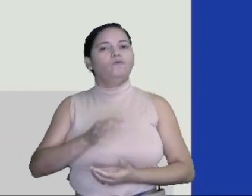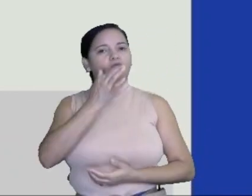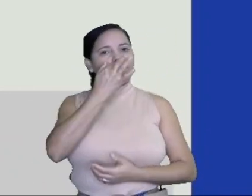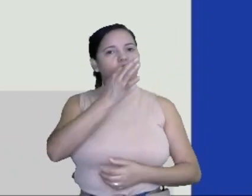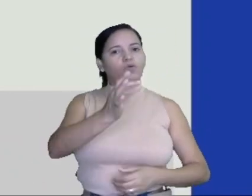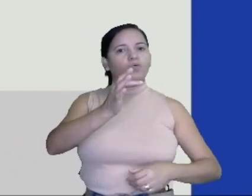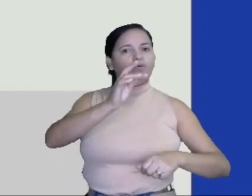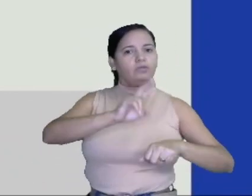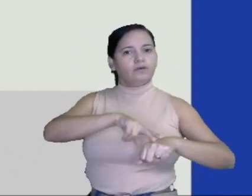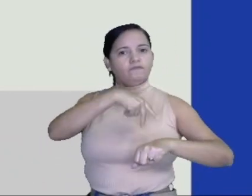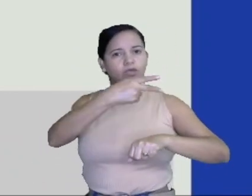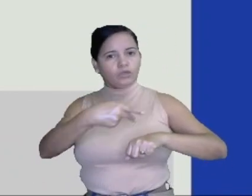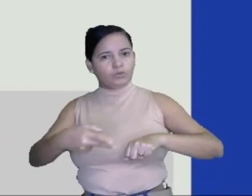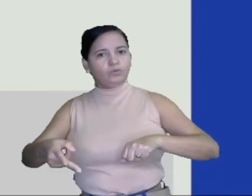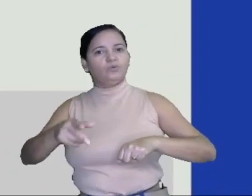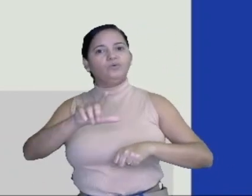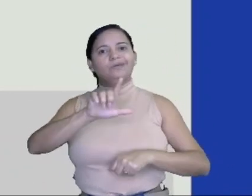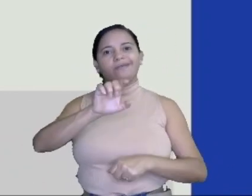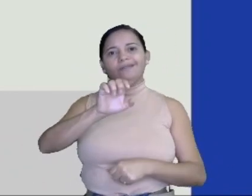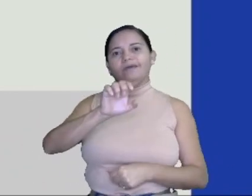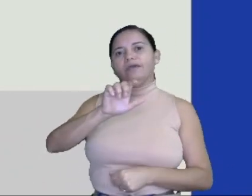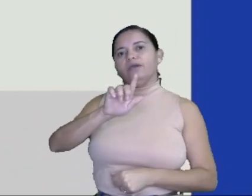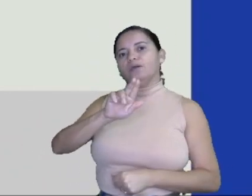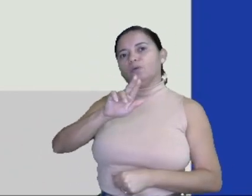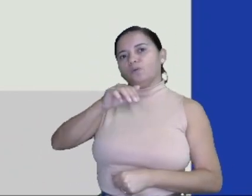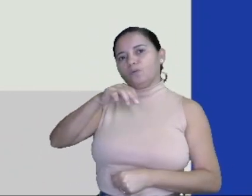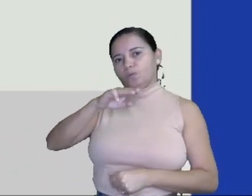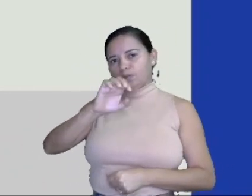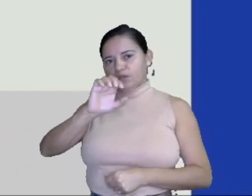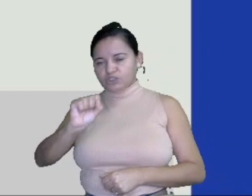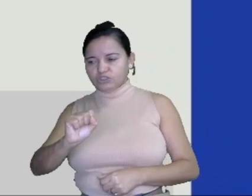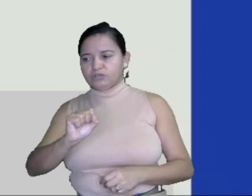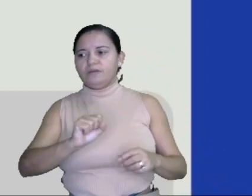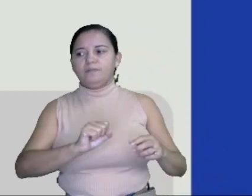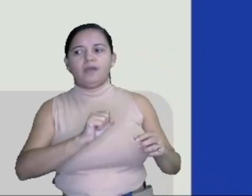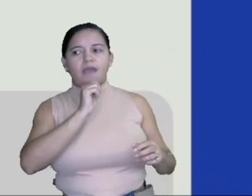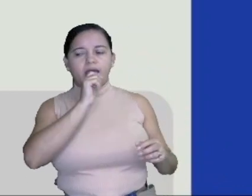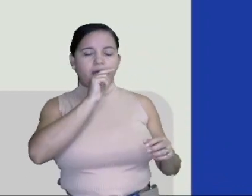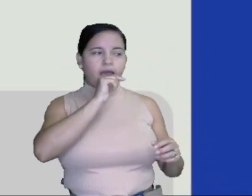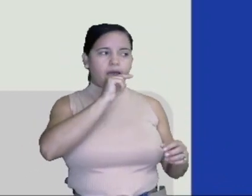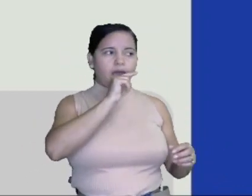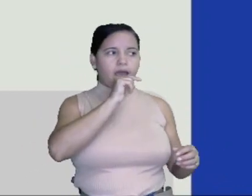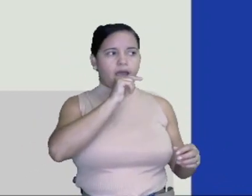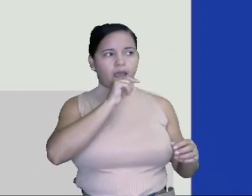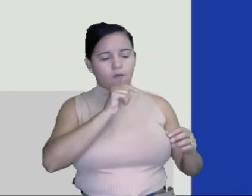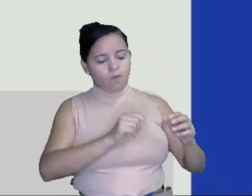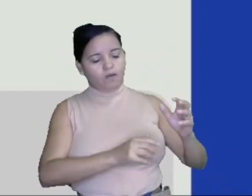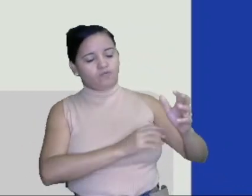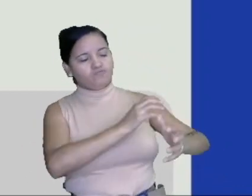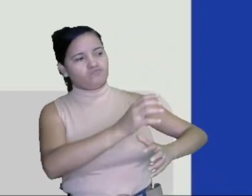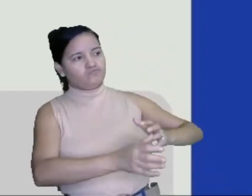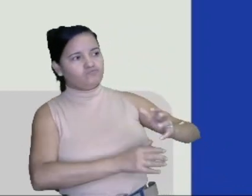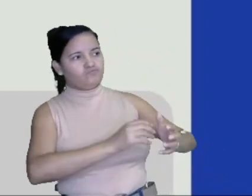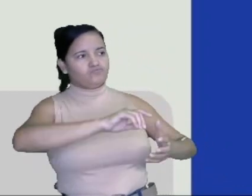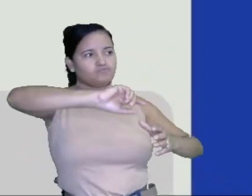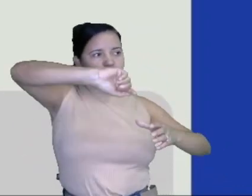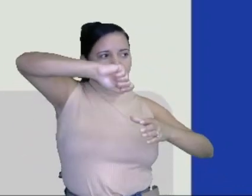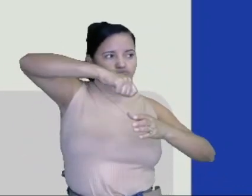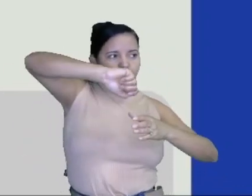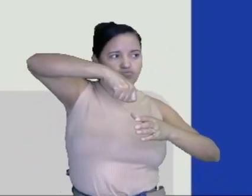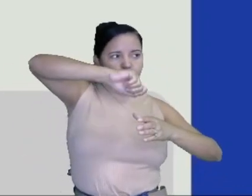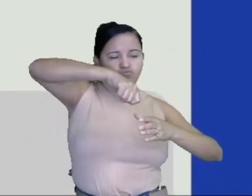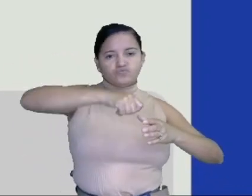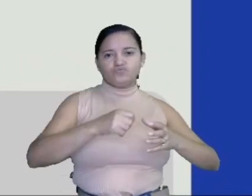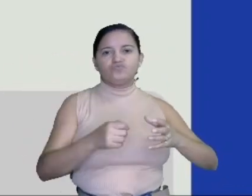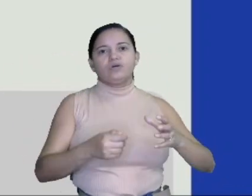legumes, você vai fazer uma solução simples. Primeiro, você lava em água corrente. Se preferir lavar com sabão, mas